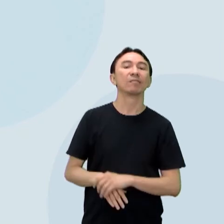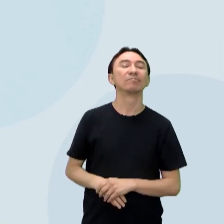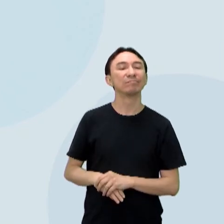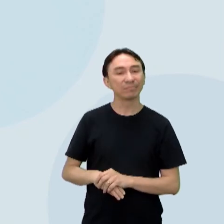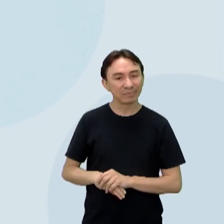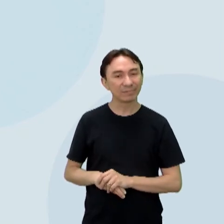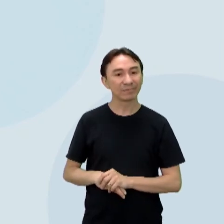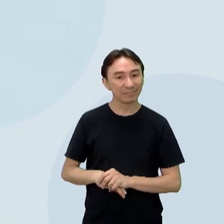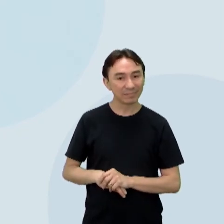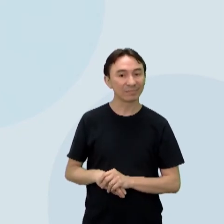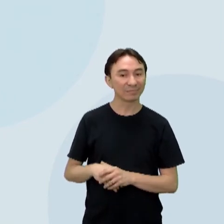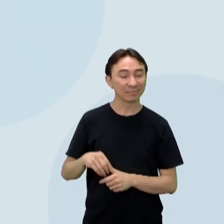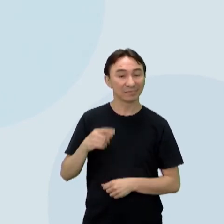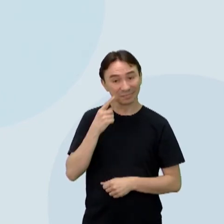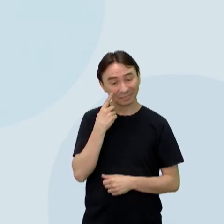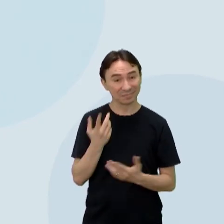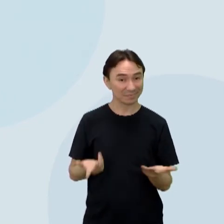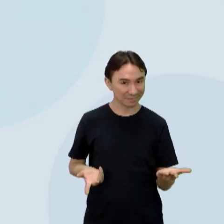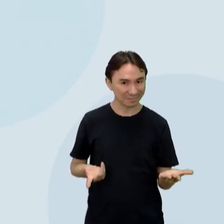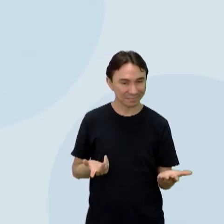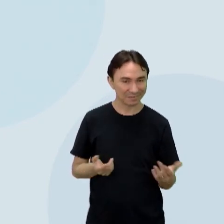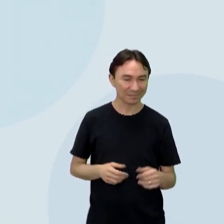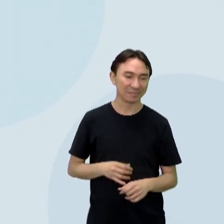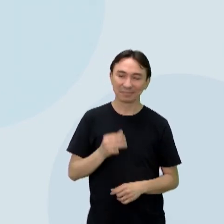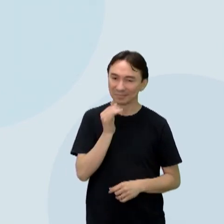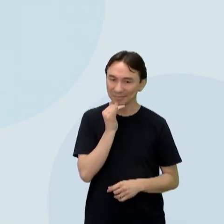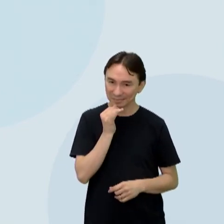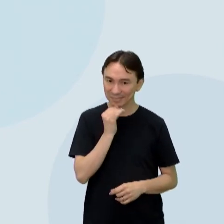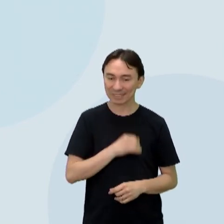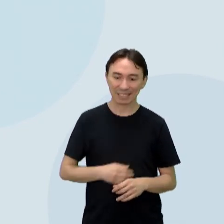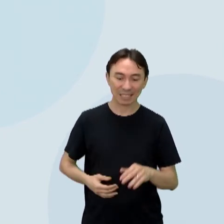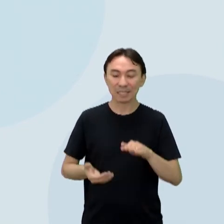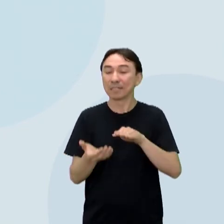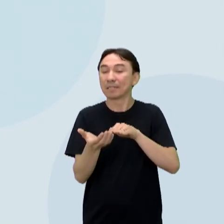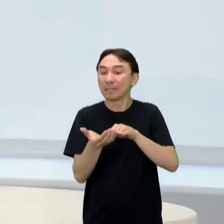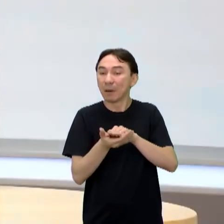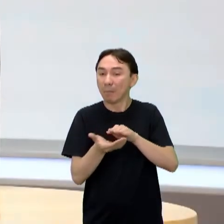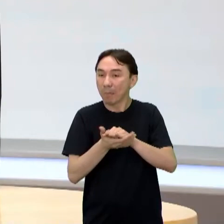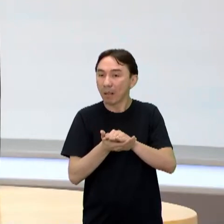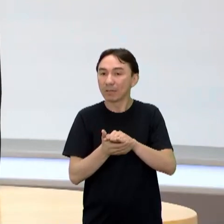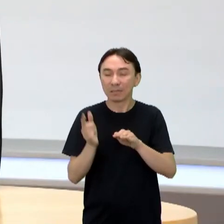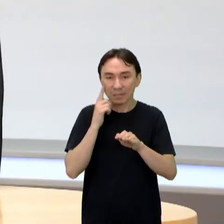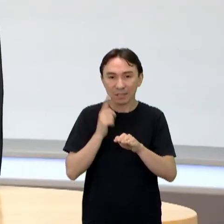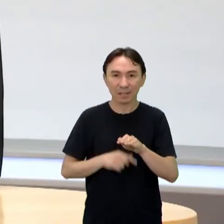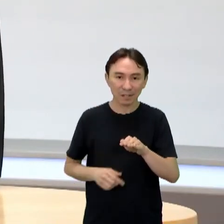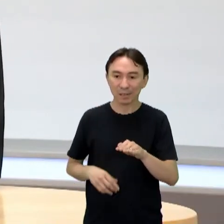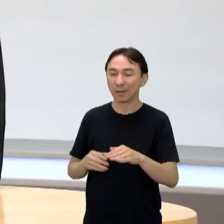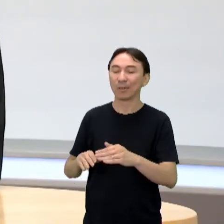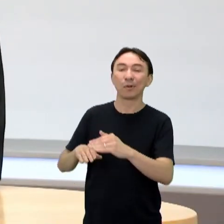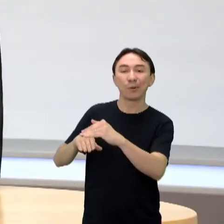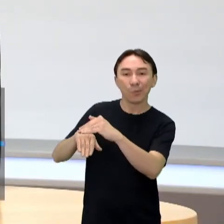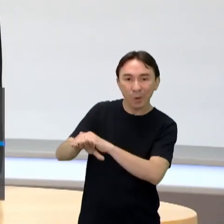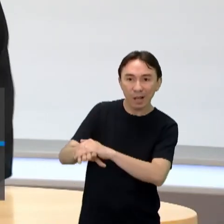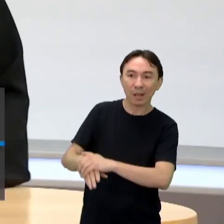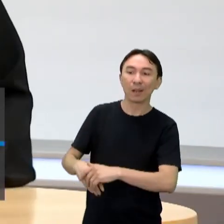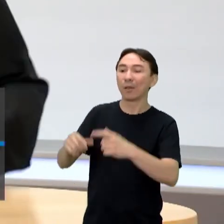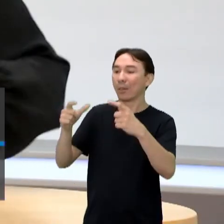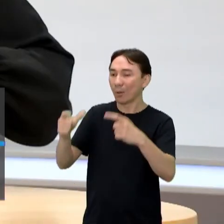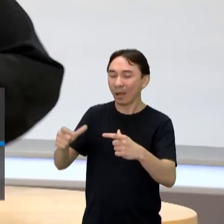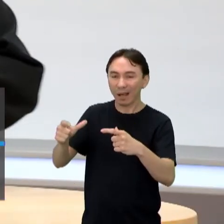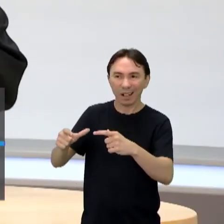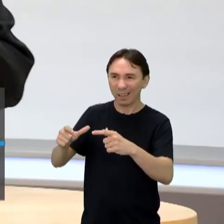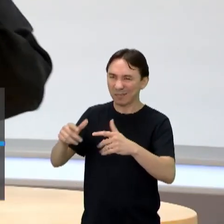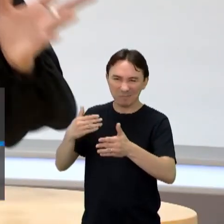todo lugar também, né? O que significa? Se você guarda os sapatos em toda a parte, você não guarda, na verdade. Eles